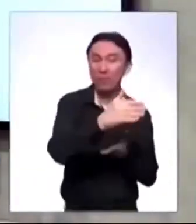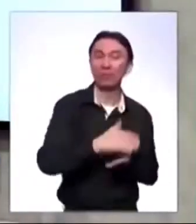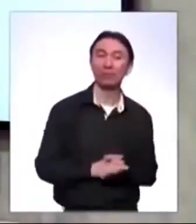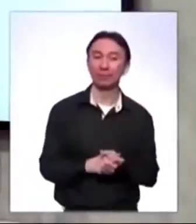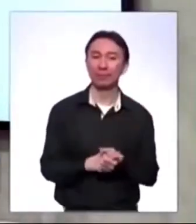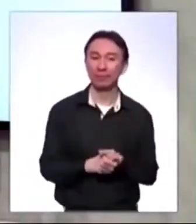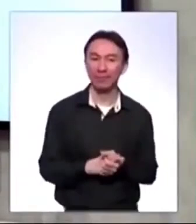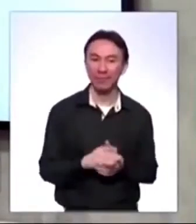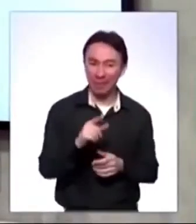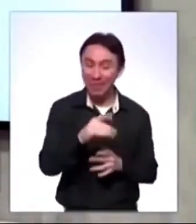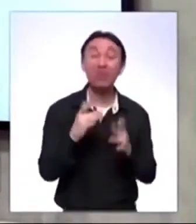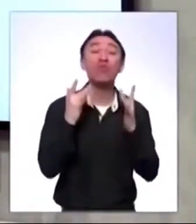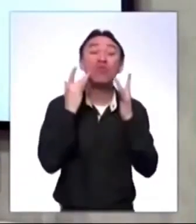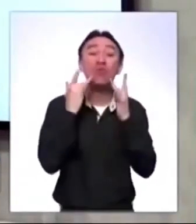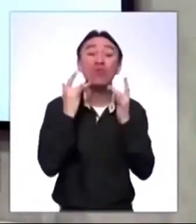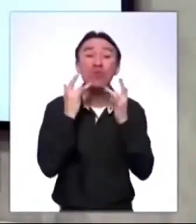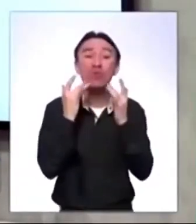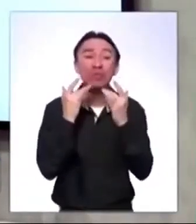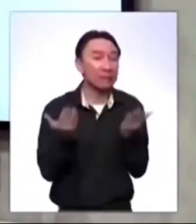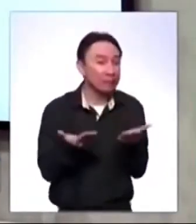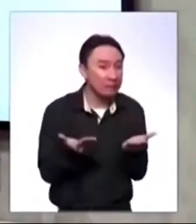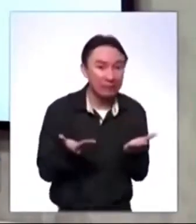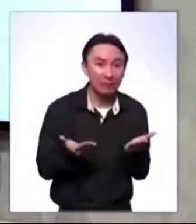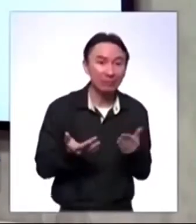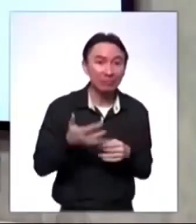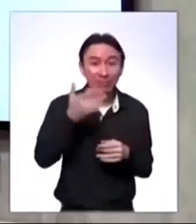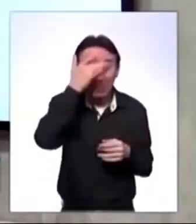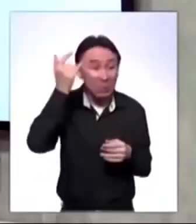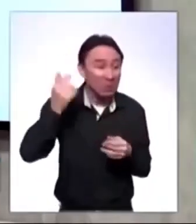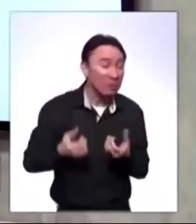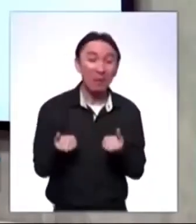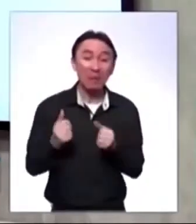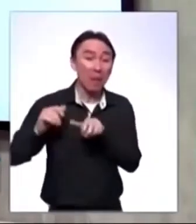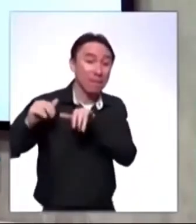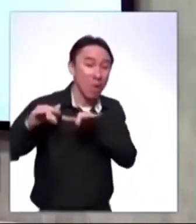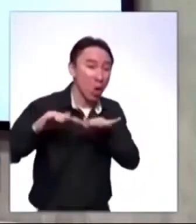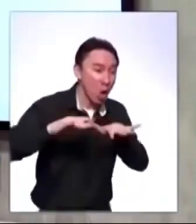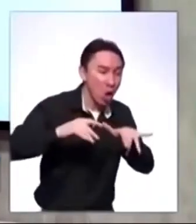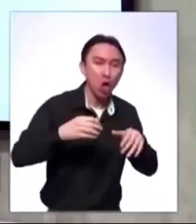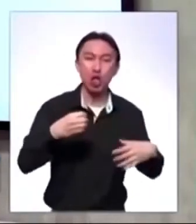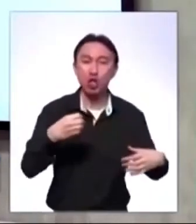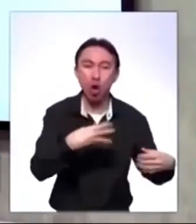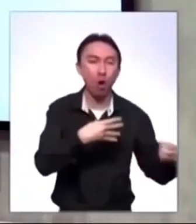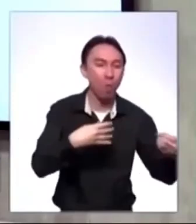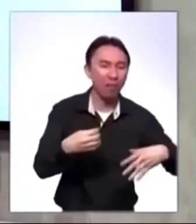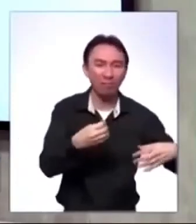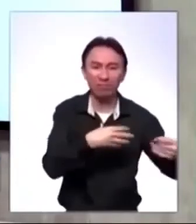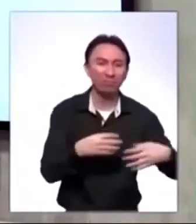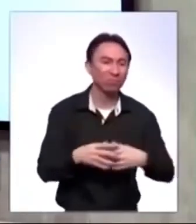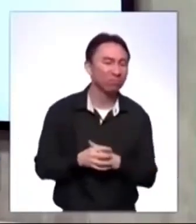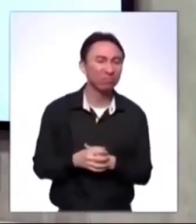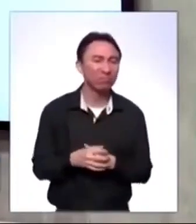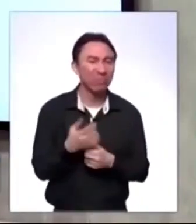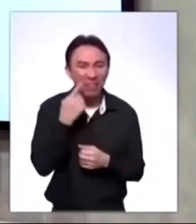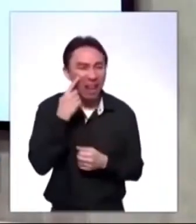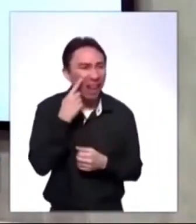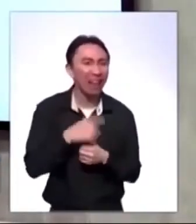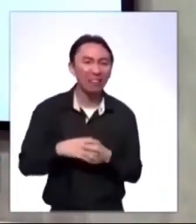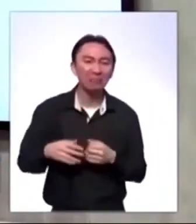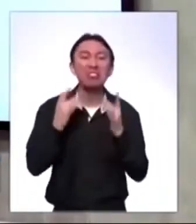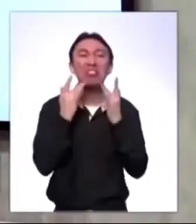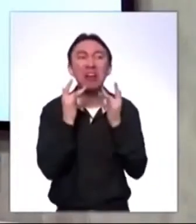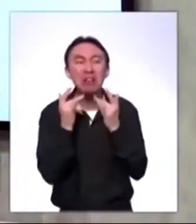motivos de crise do teatro hoje. O teatro não está conseguindo renovar a sua plateia. Você vai ao teatro, o público, todo mundo é de 40 anos para